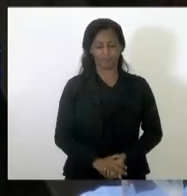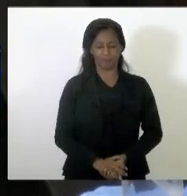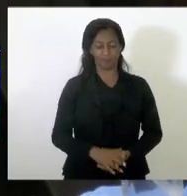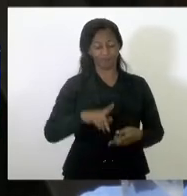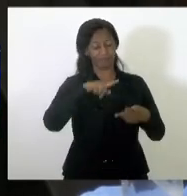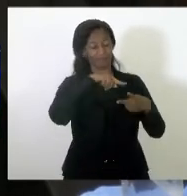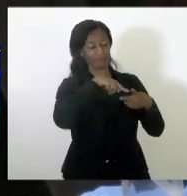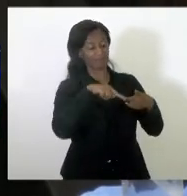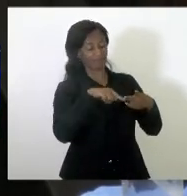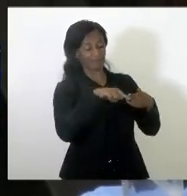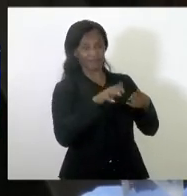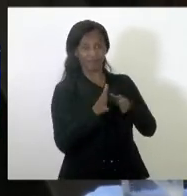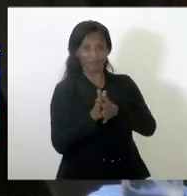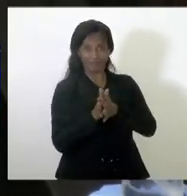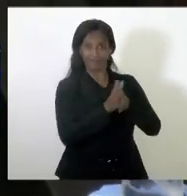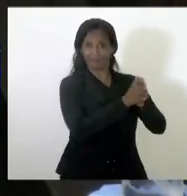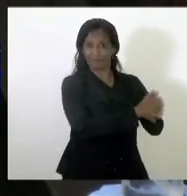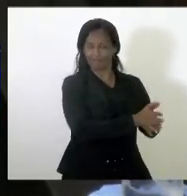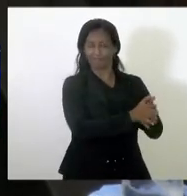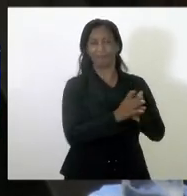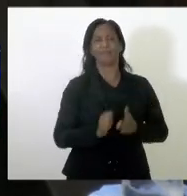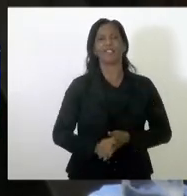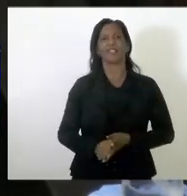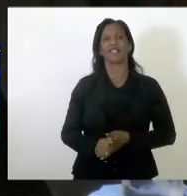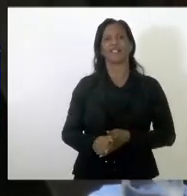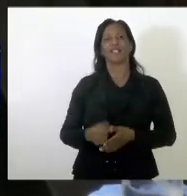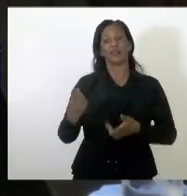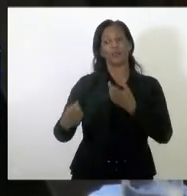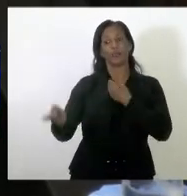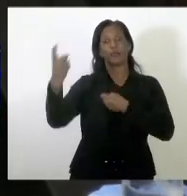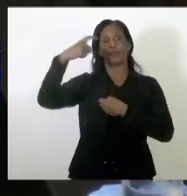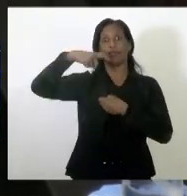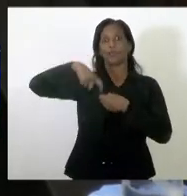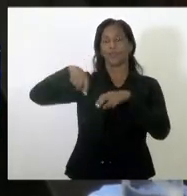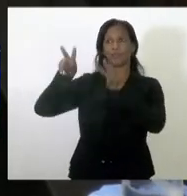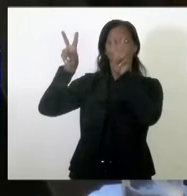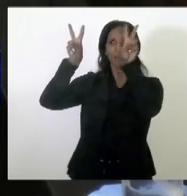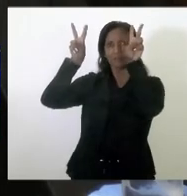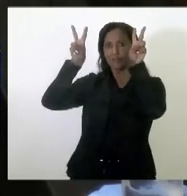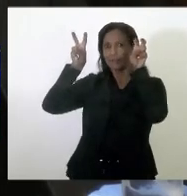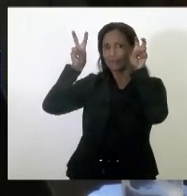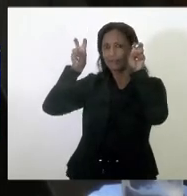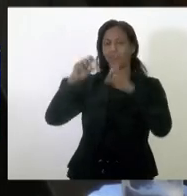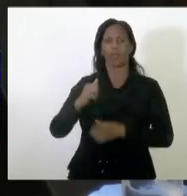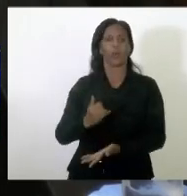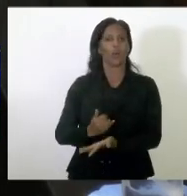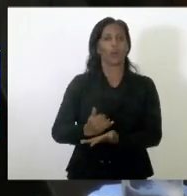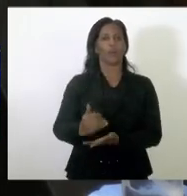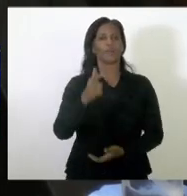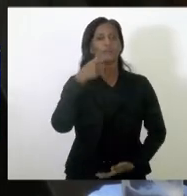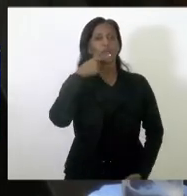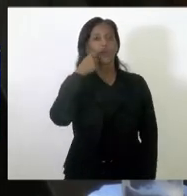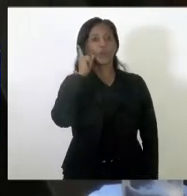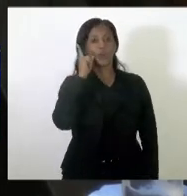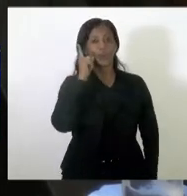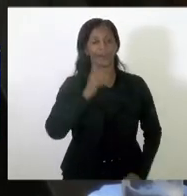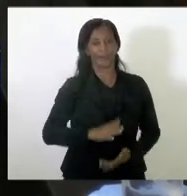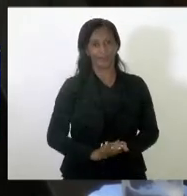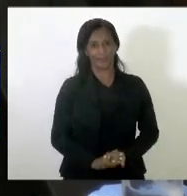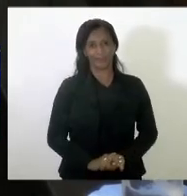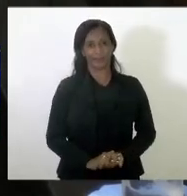essas notas, eu queria, deputada Tia Ju, voltar ao tema que comecei ontem